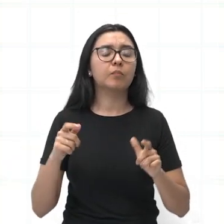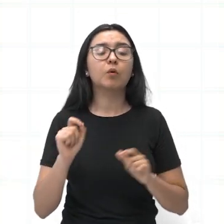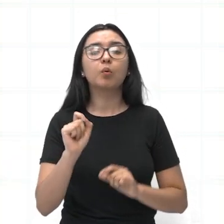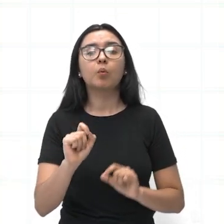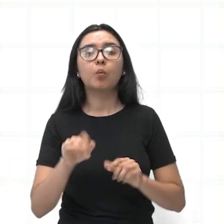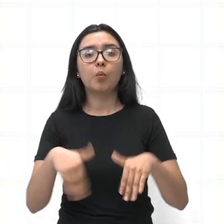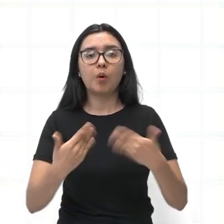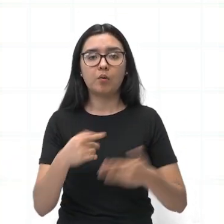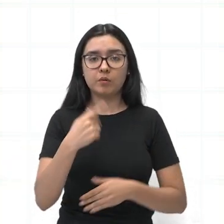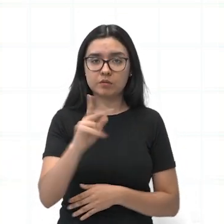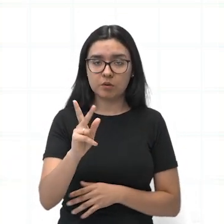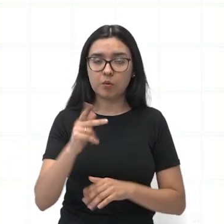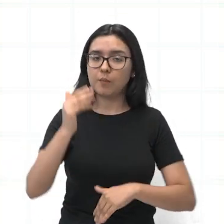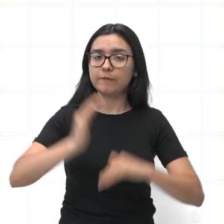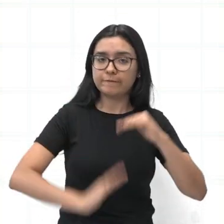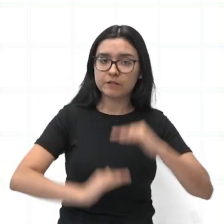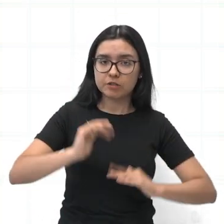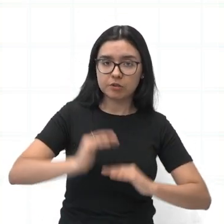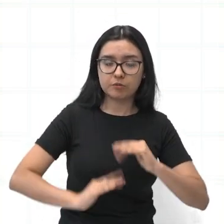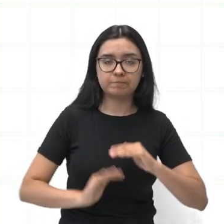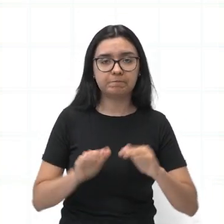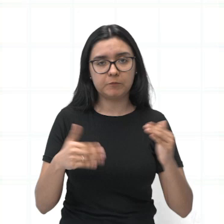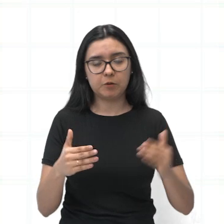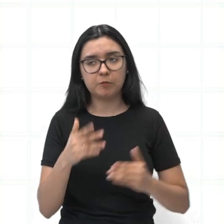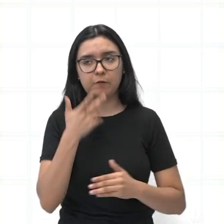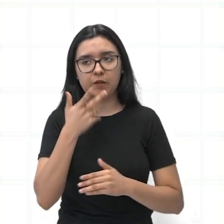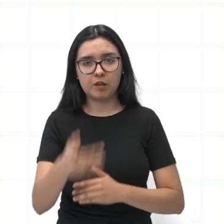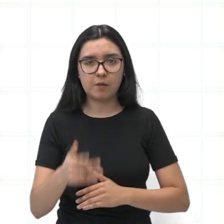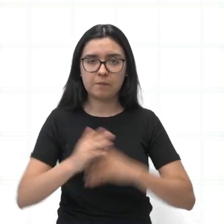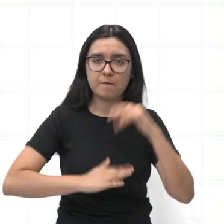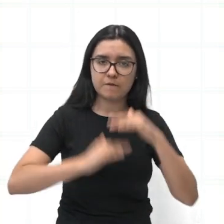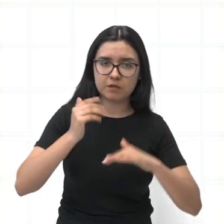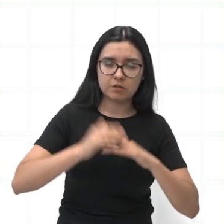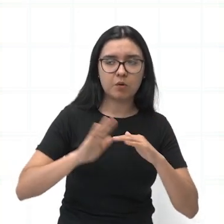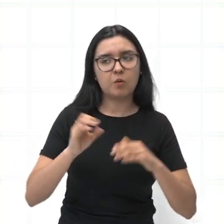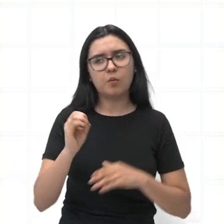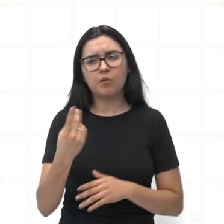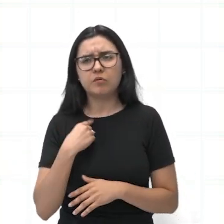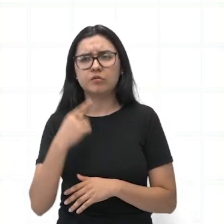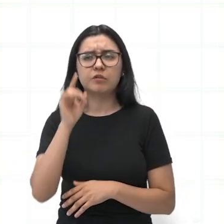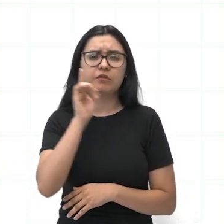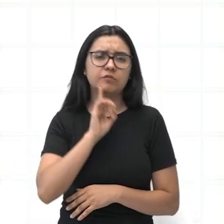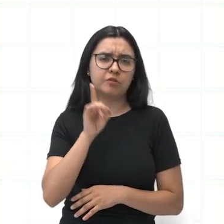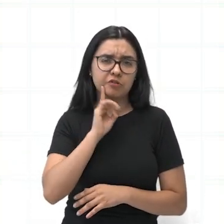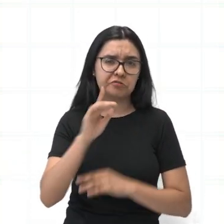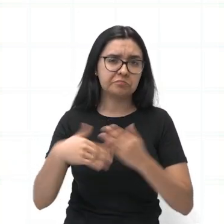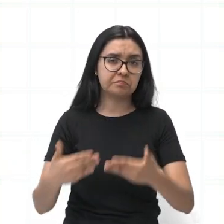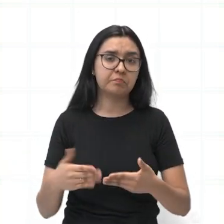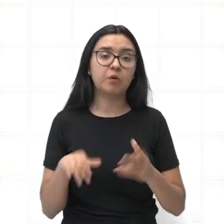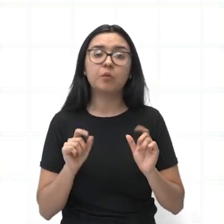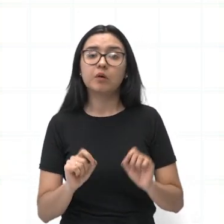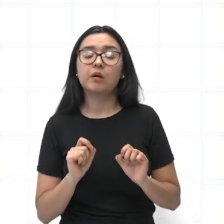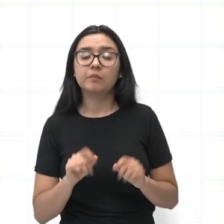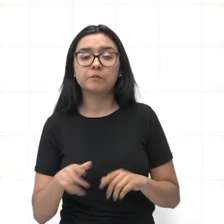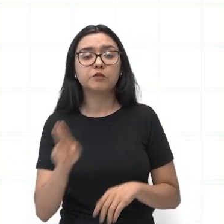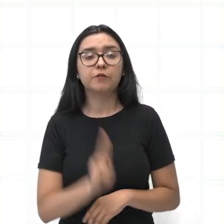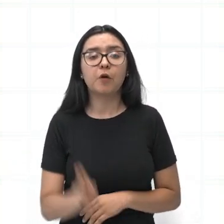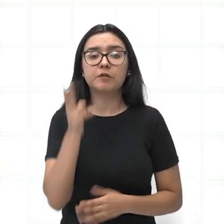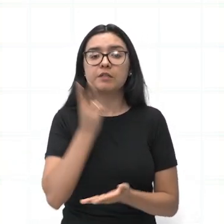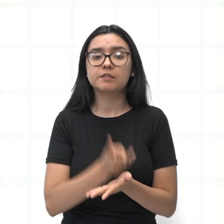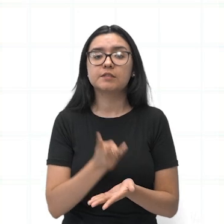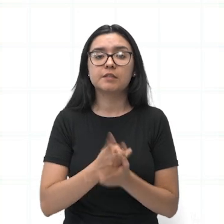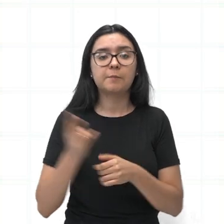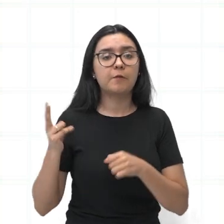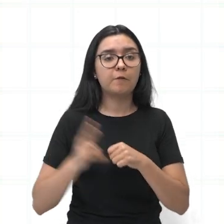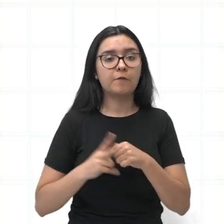ocupação. E para falar a nossa profissão, ou o que a gente faz no dia a dia, em que a gente se ocupa, a gente vai usar sempre